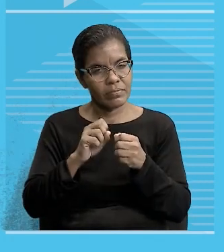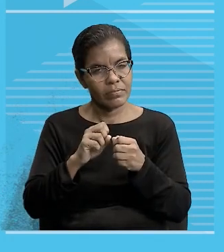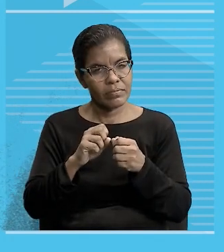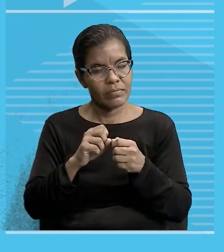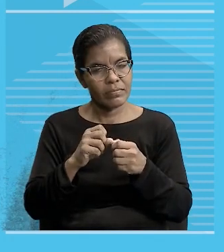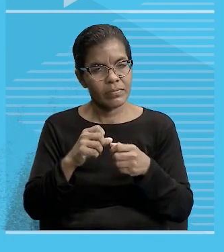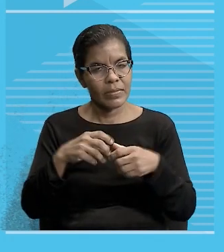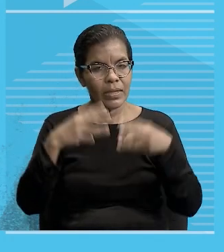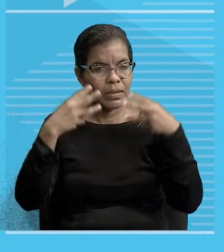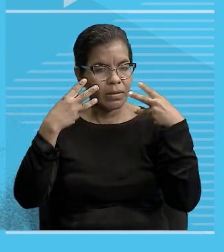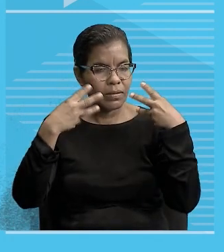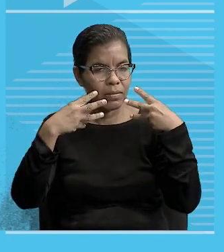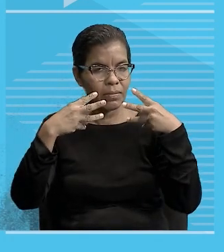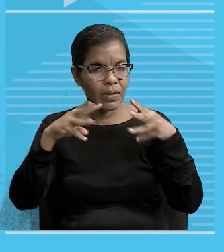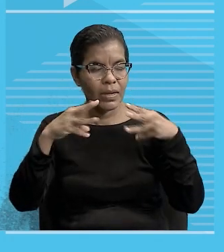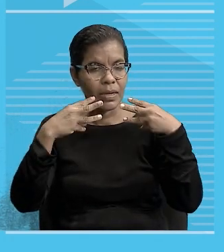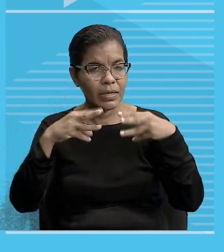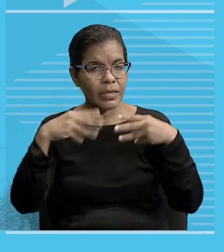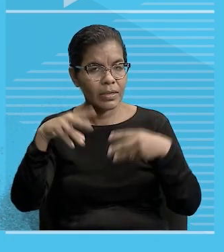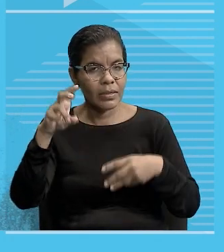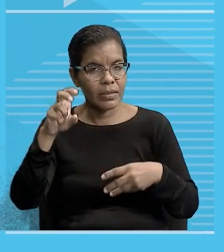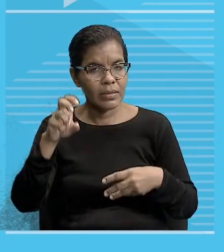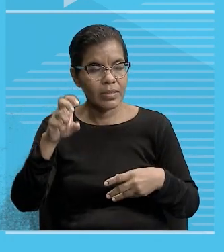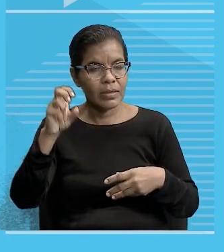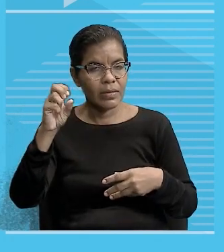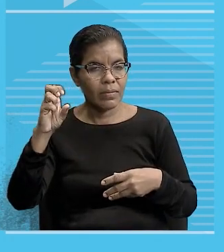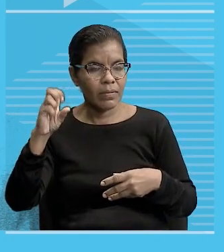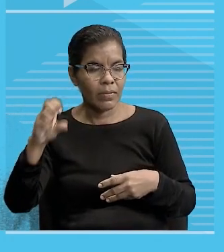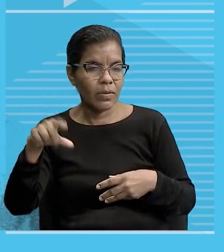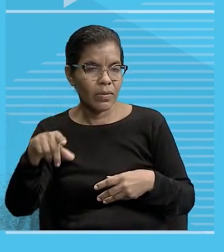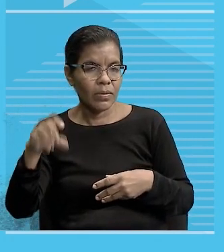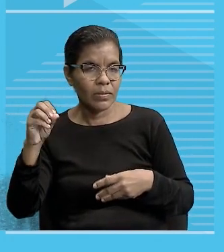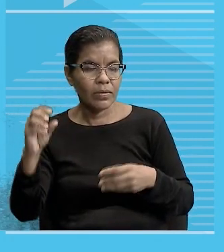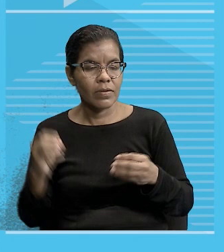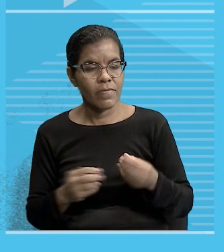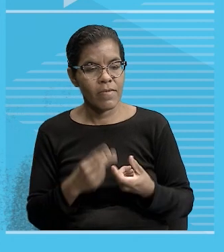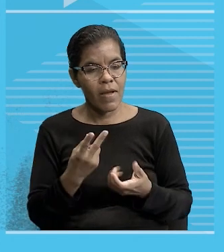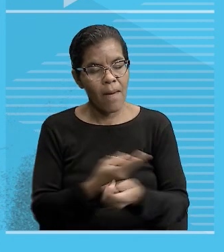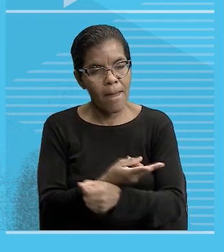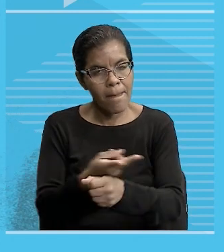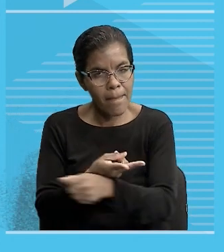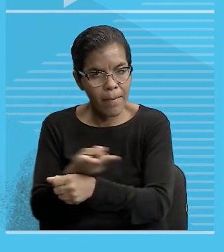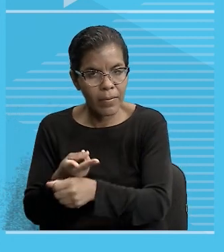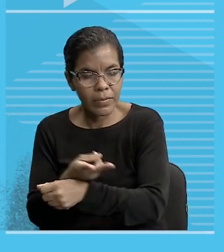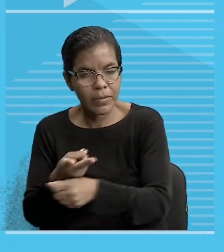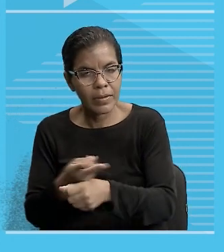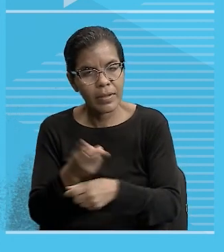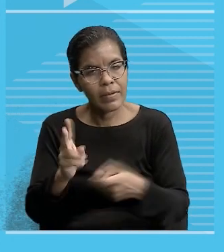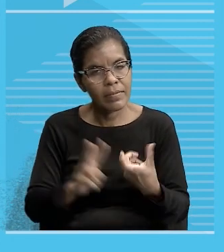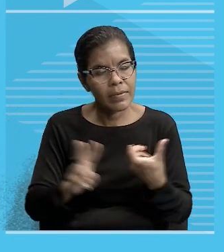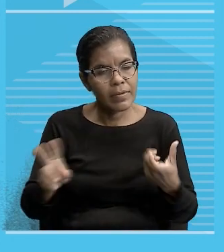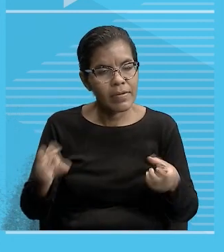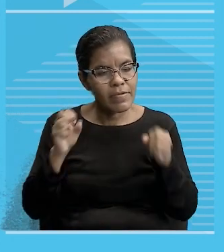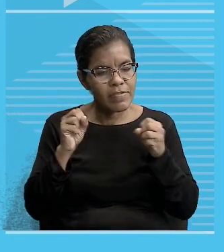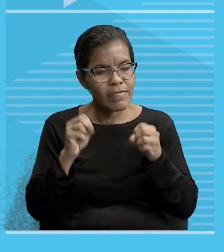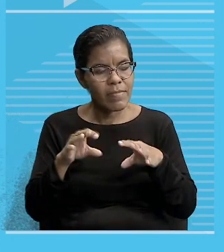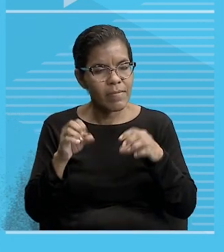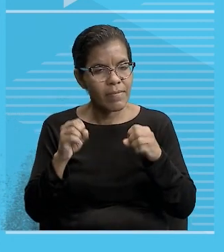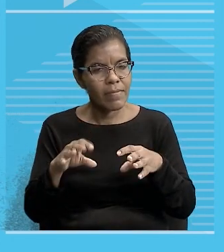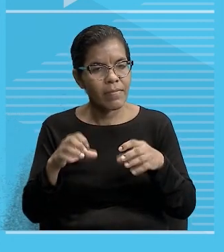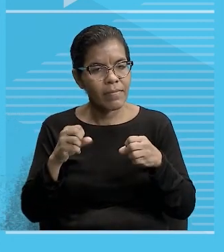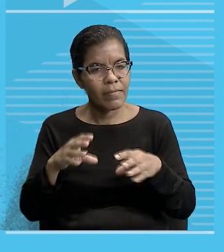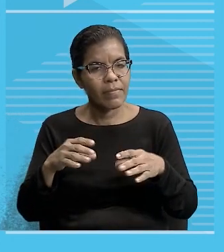do marketing 5.0 Vão buscar a palavra Chaves e vão te bombardear de propagandas